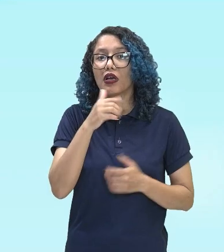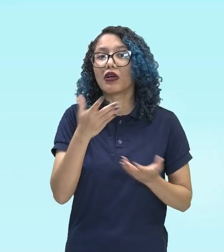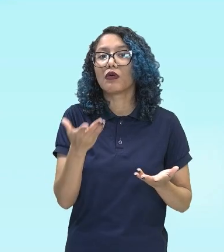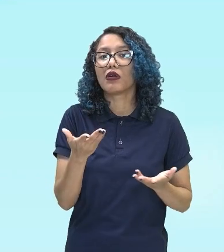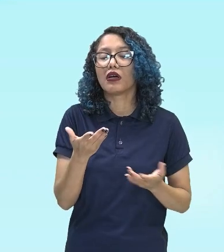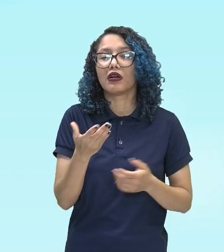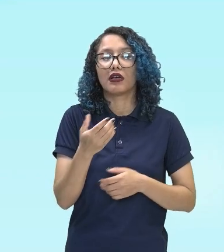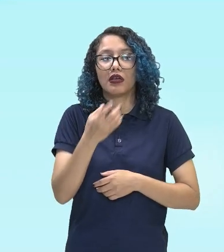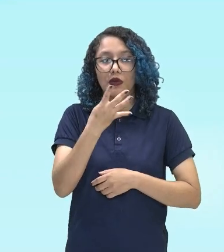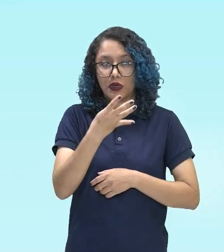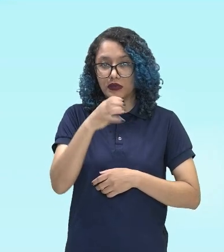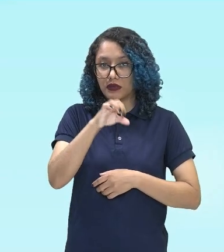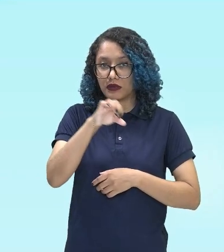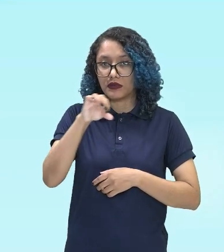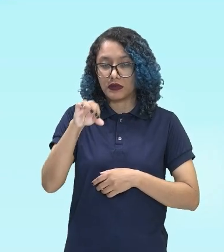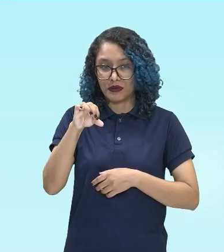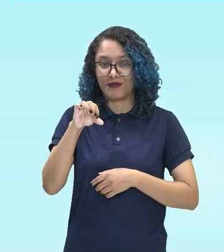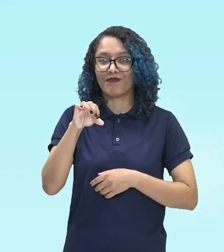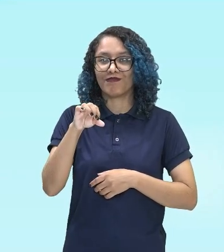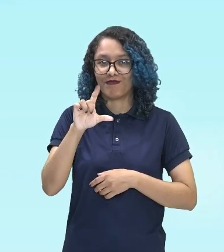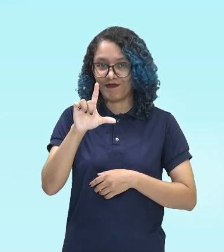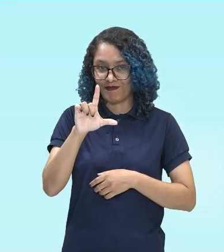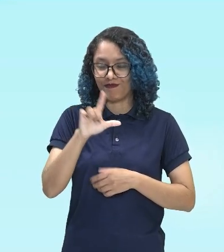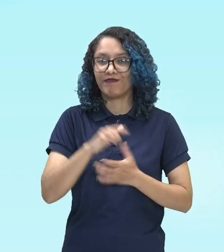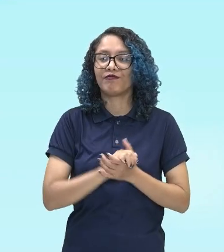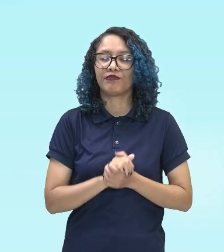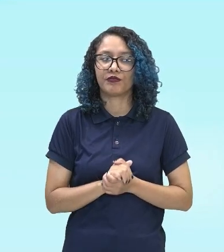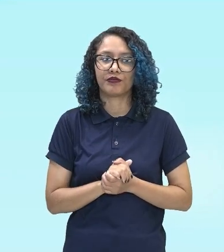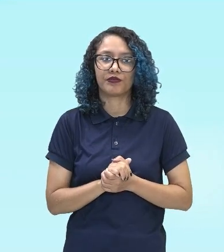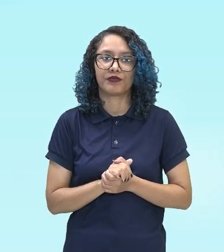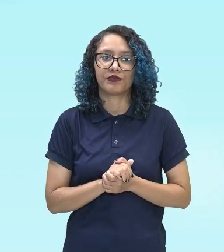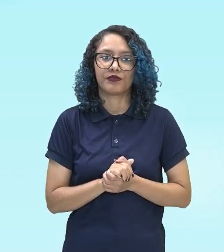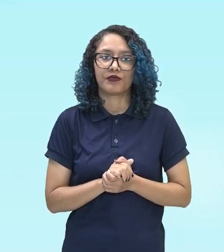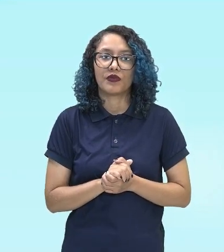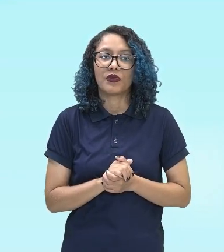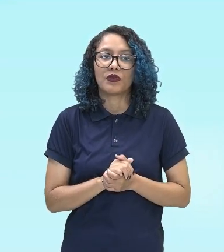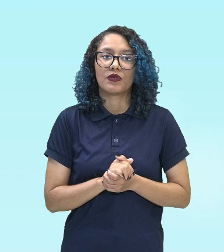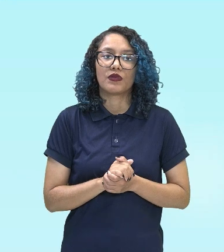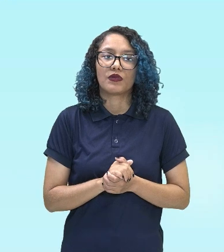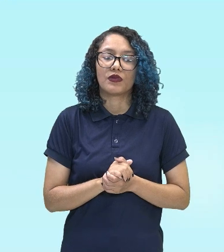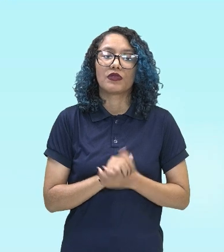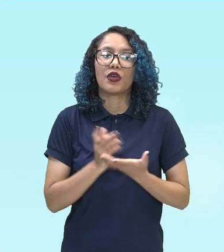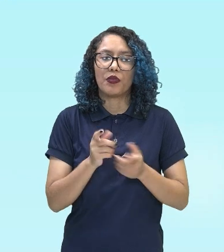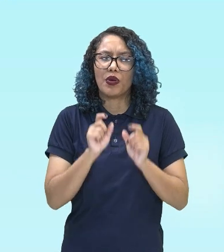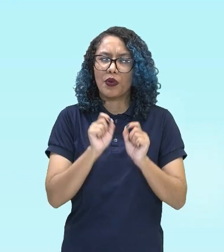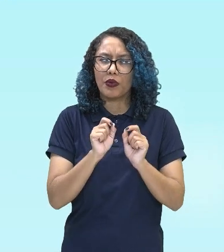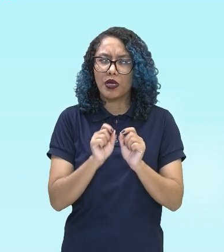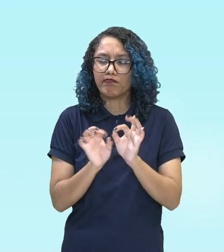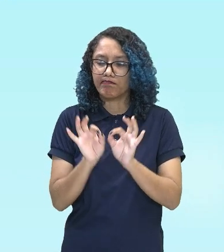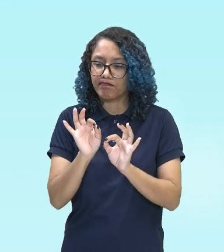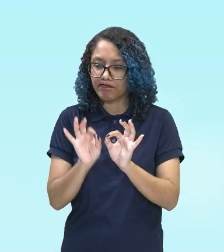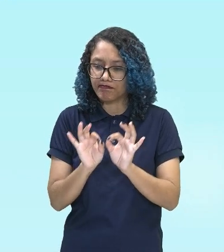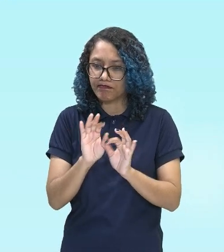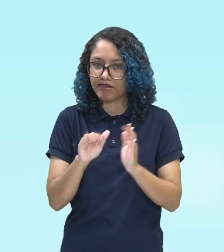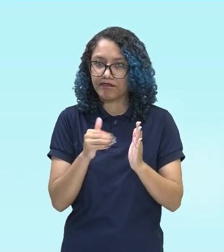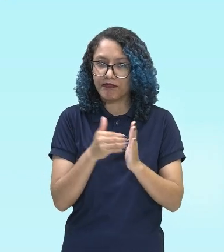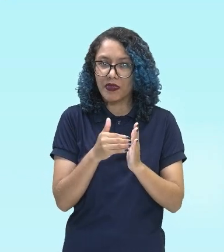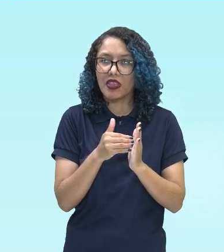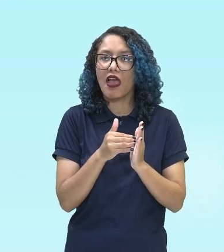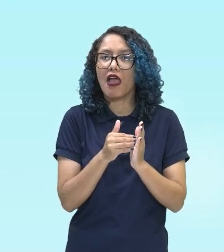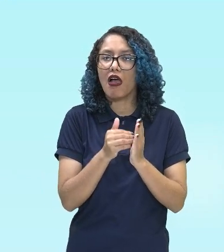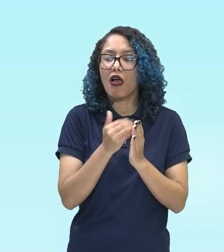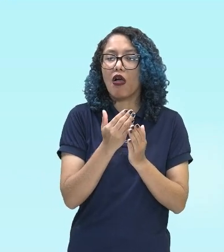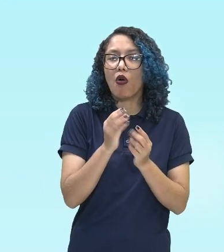499 litros, né? Então, para ela chegar até a nossa mesa, né? A manteiga, 1